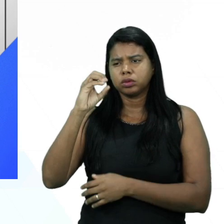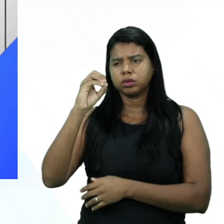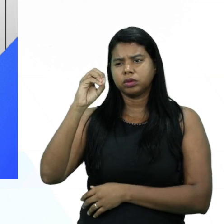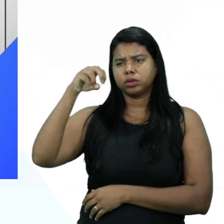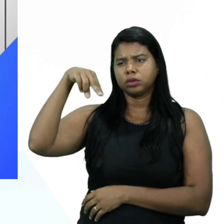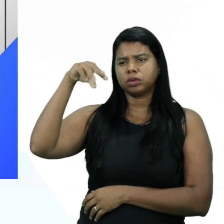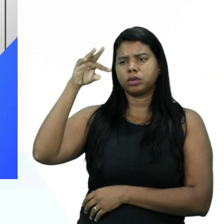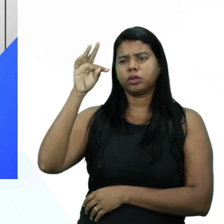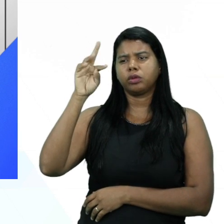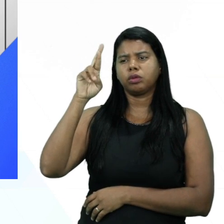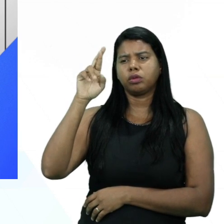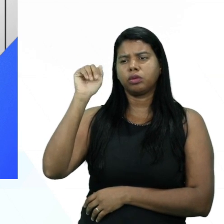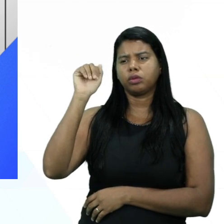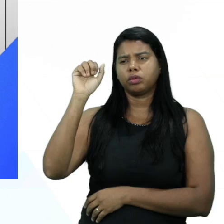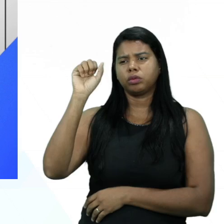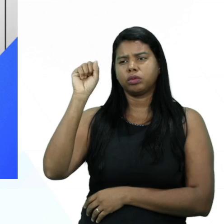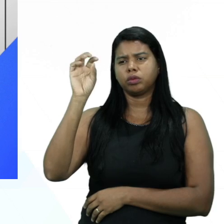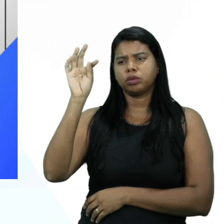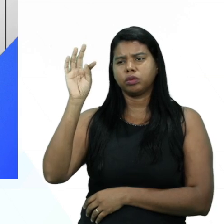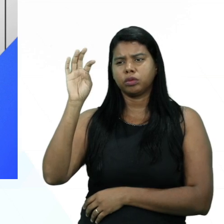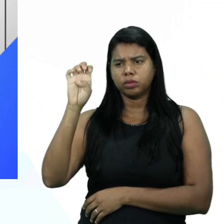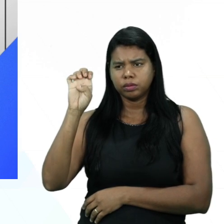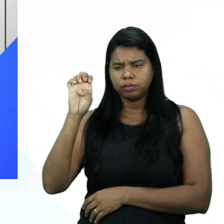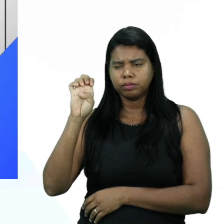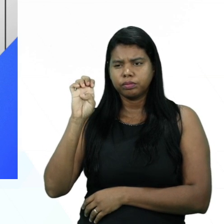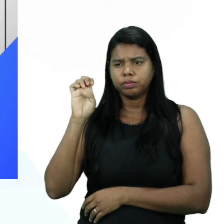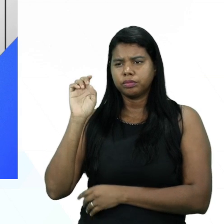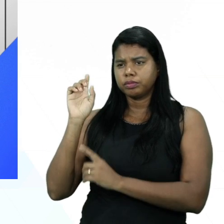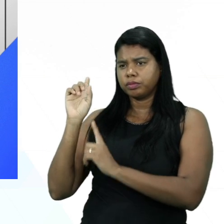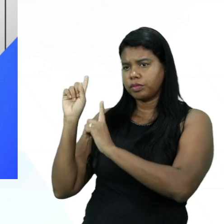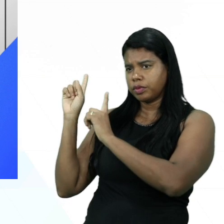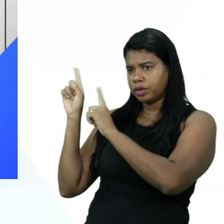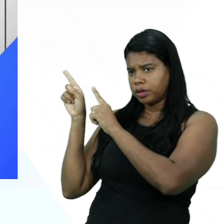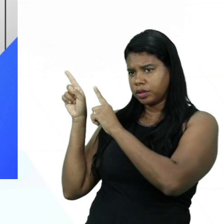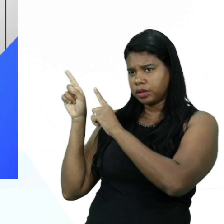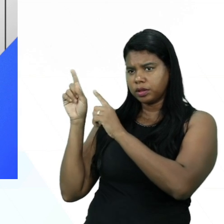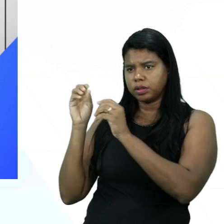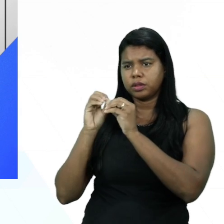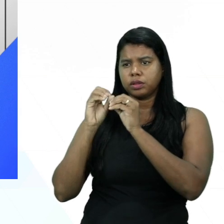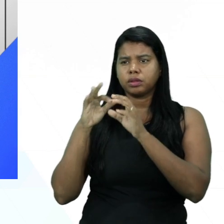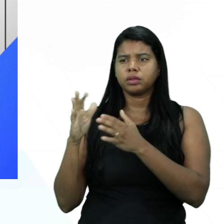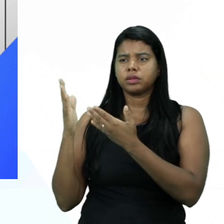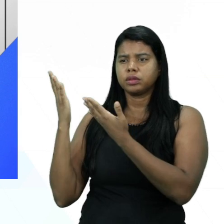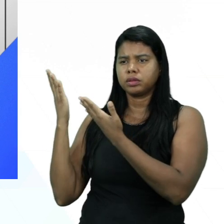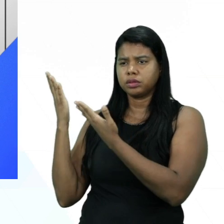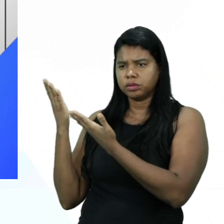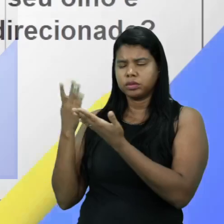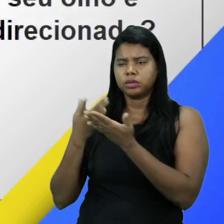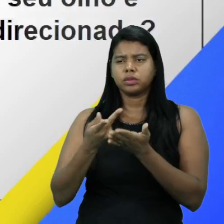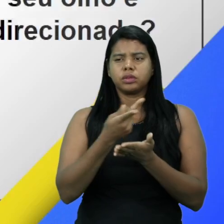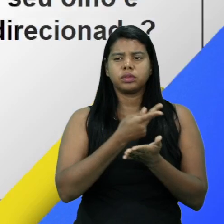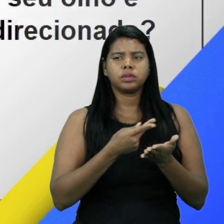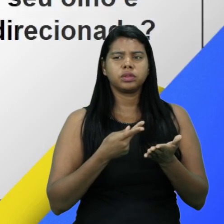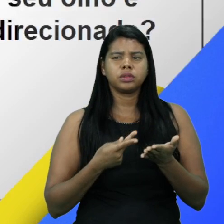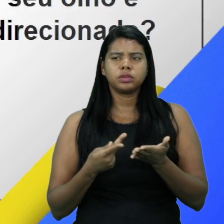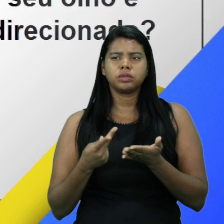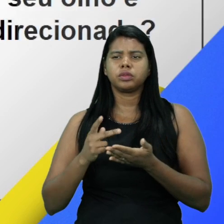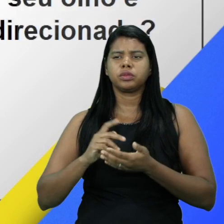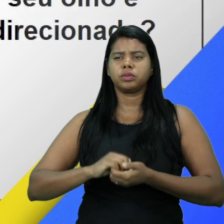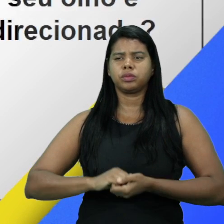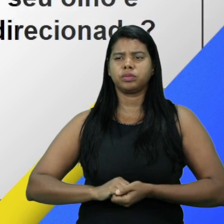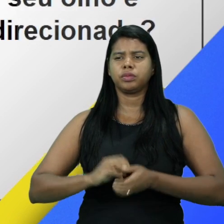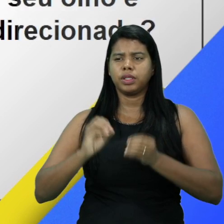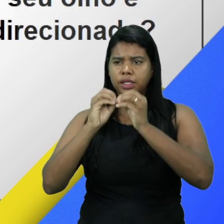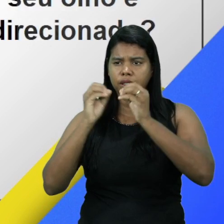Vamos observar essa figura. Essa figura foi criada por Vassily Kandinsky. Você